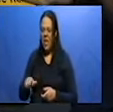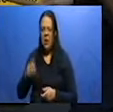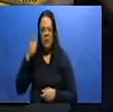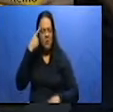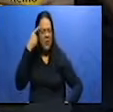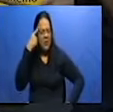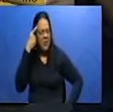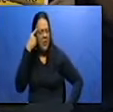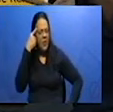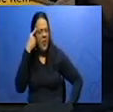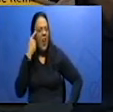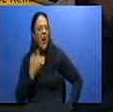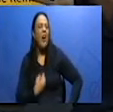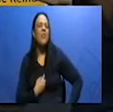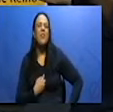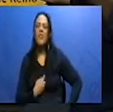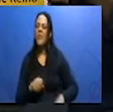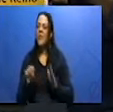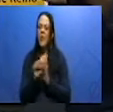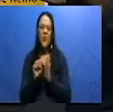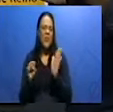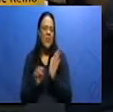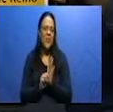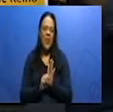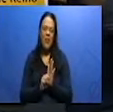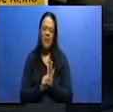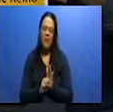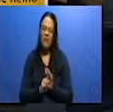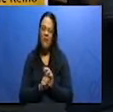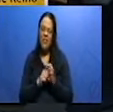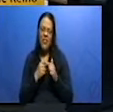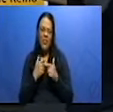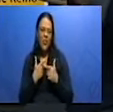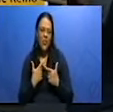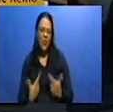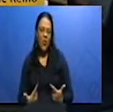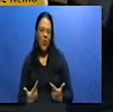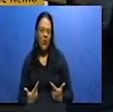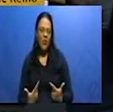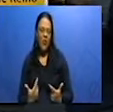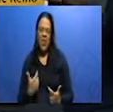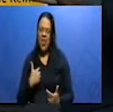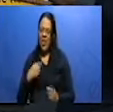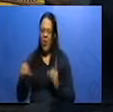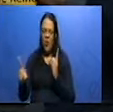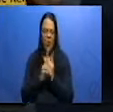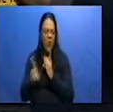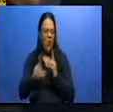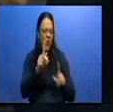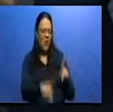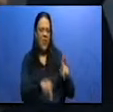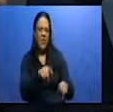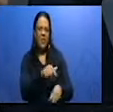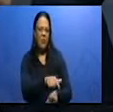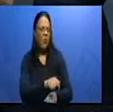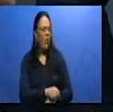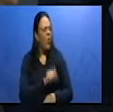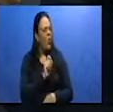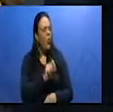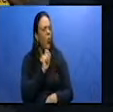esse é o meu século de sorte. No caminho para as Índias, eu encontrei esse povo. Mas o que será que eles